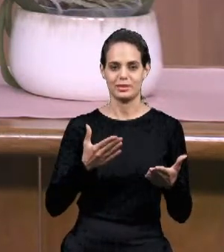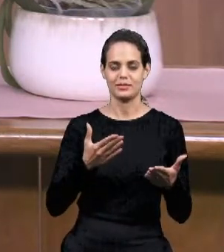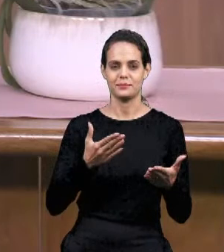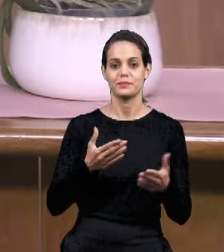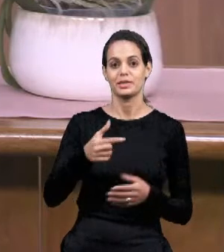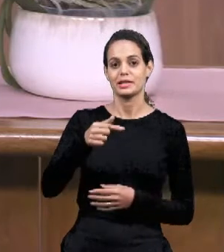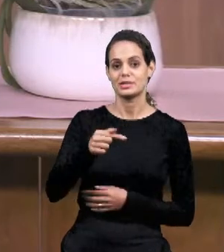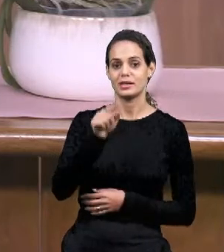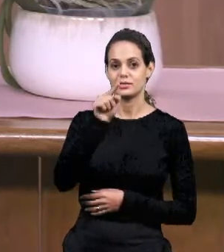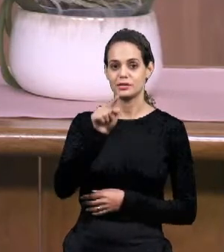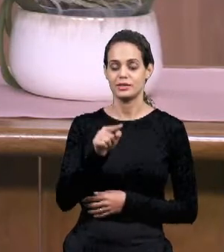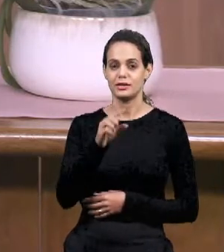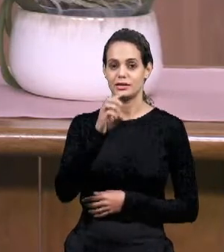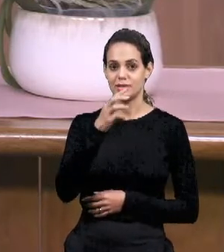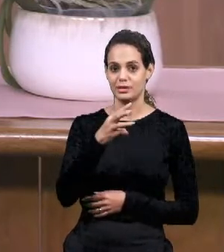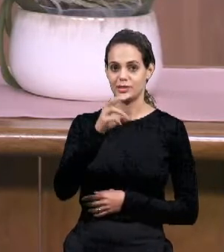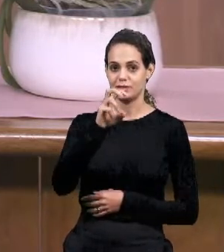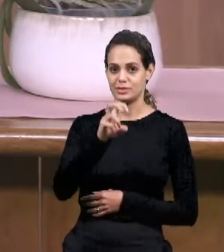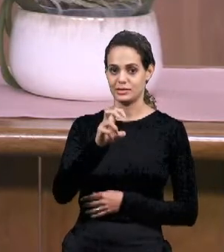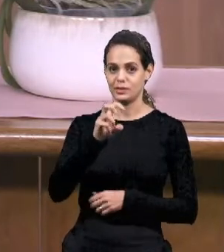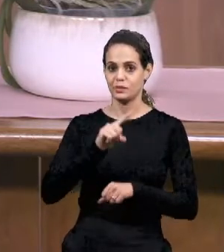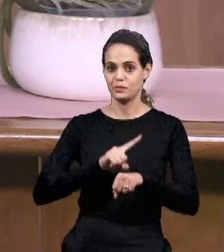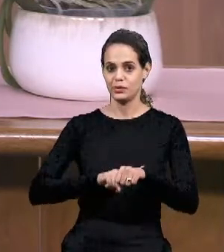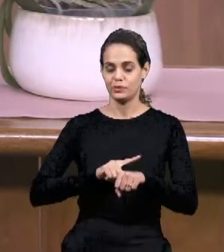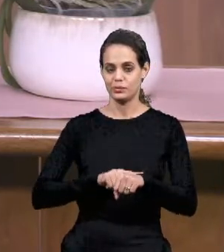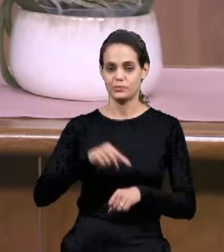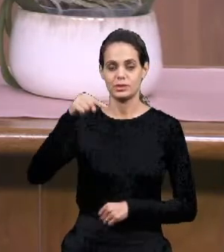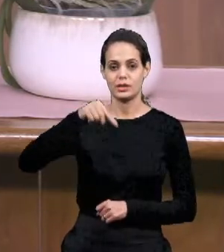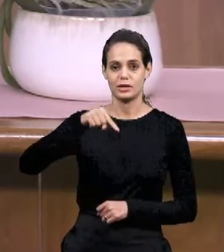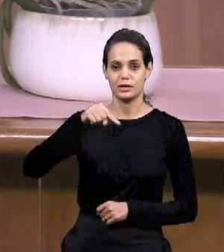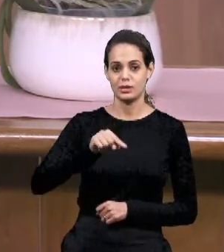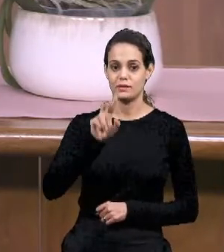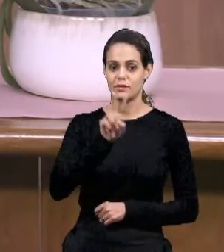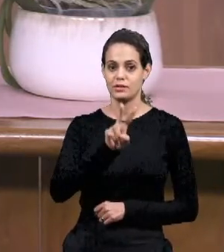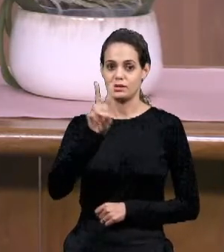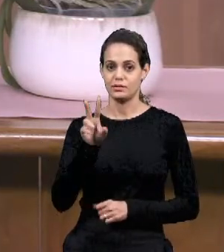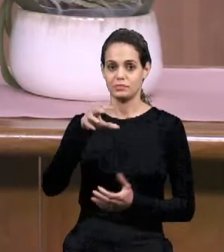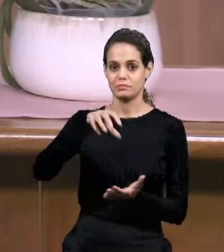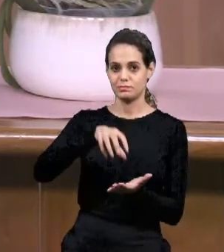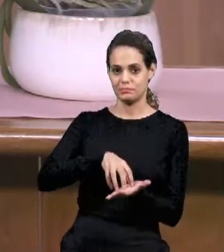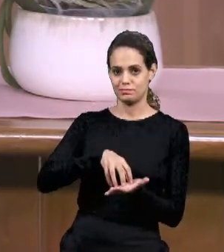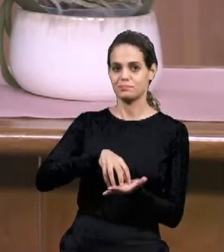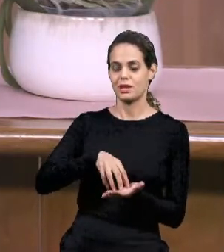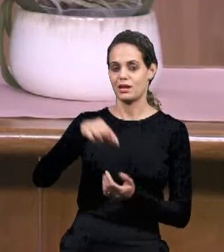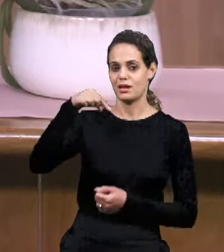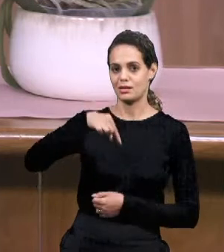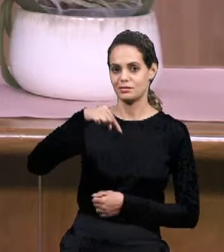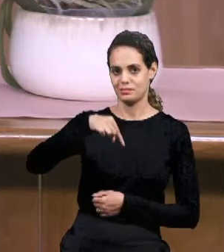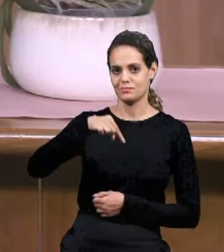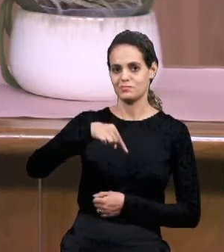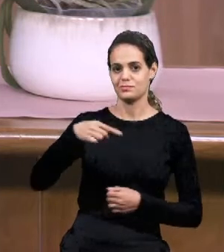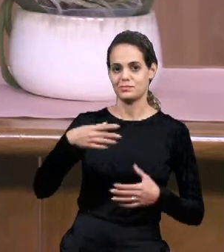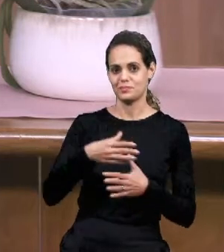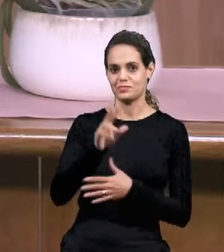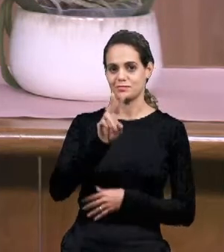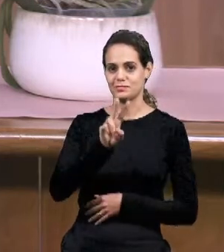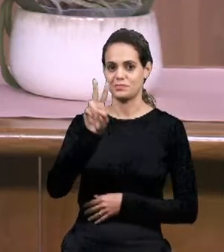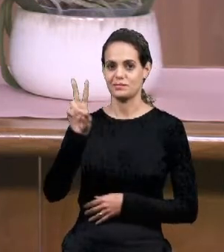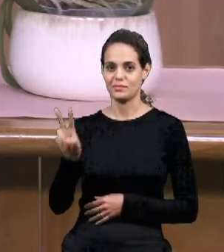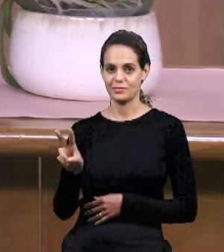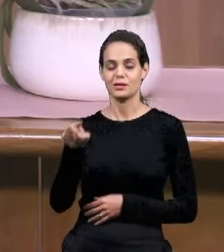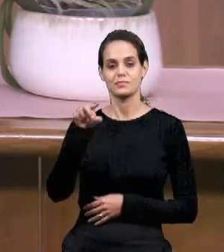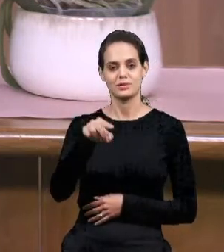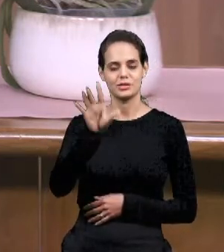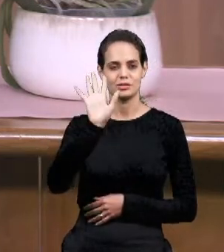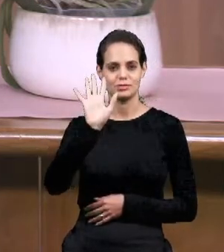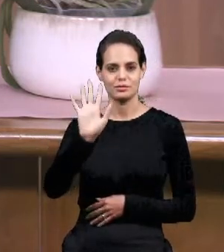falando aqui da nossa central de comunicação, em Vila Velha, Espírito Santo, no bairro de Itaparica, e é o momento em que os irmãos já começam